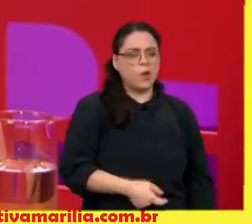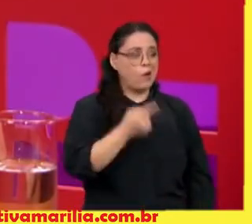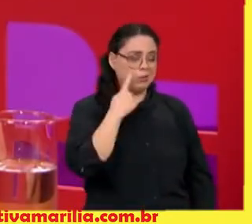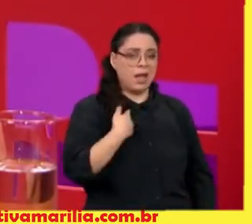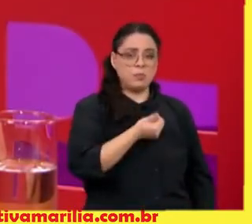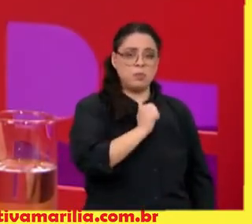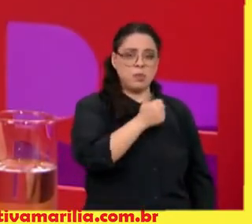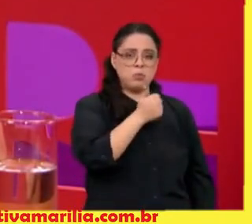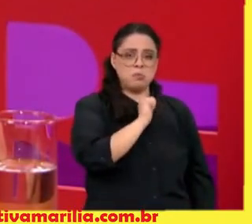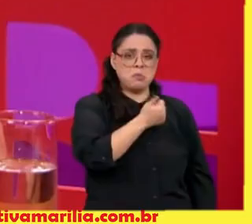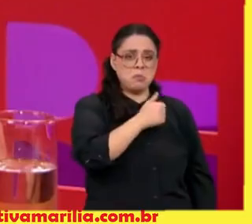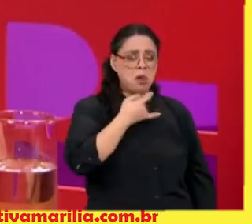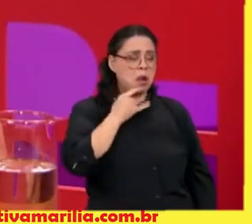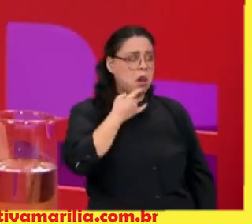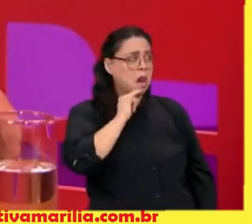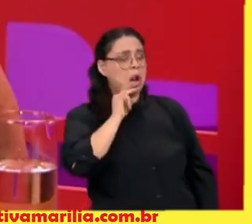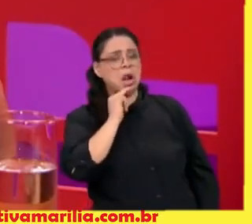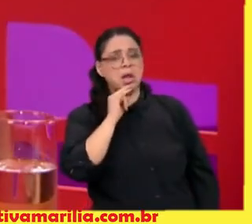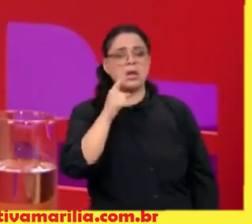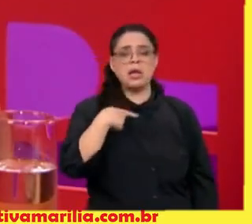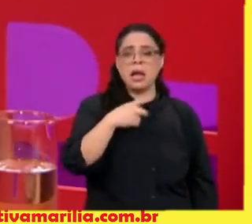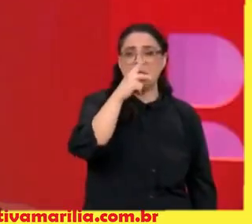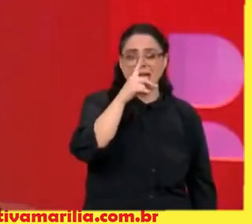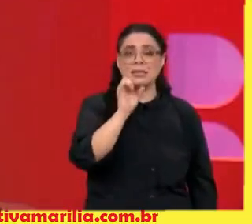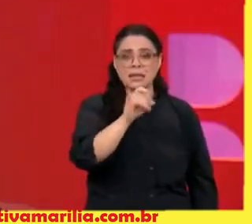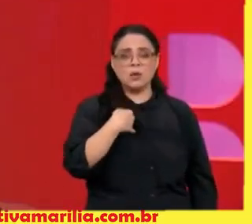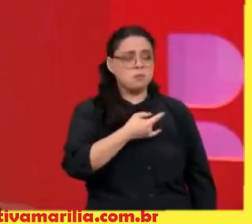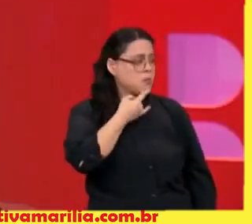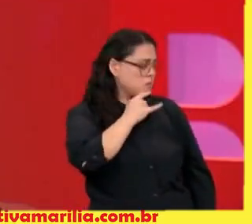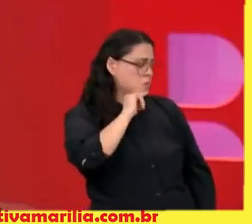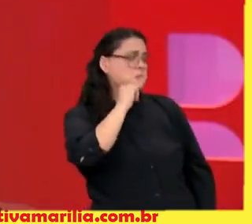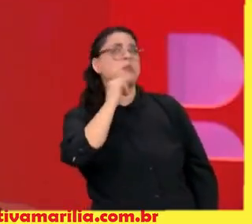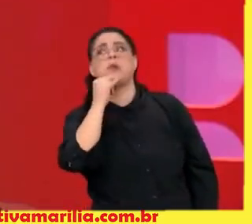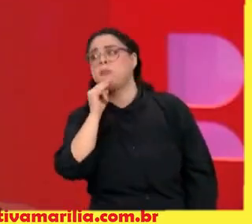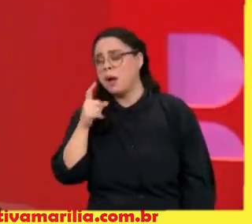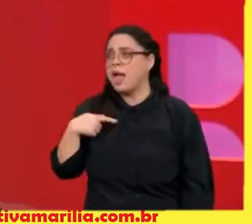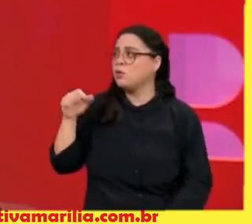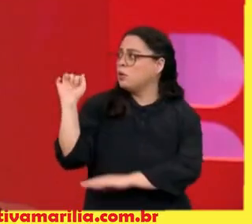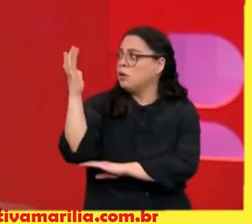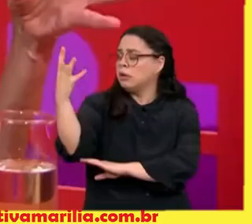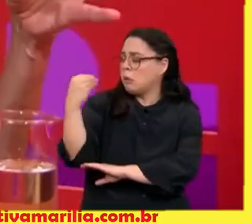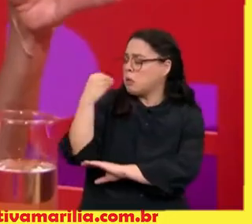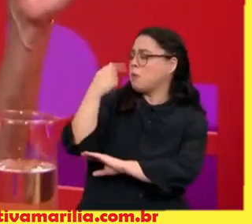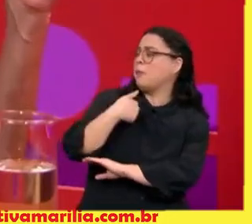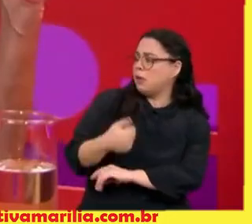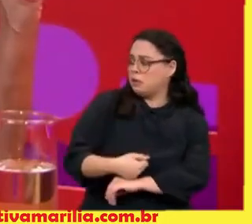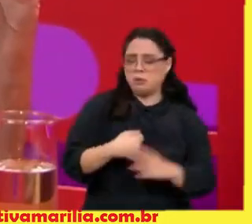E quando eu bebo muito, eu lembro que ele falou assim, tudo começa a falar comigo. Até o mato fala comigo, doutora. O que vai